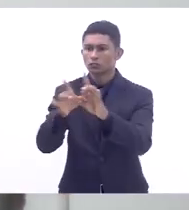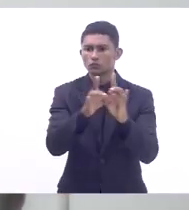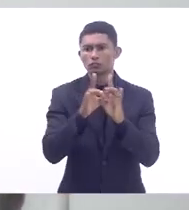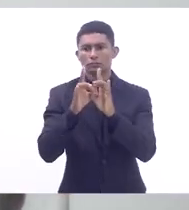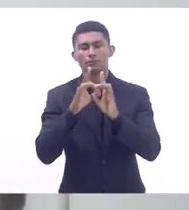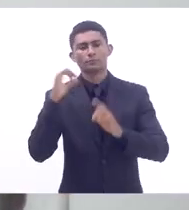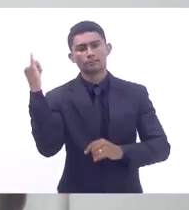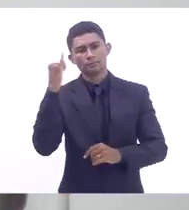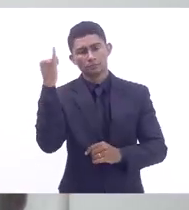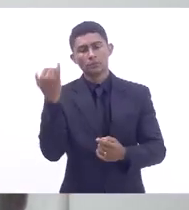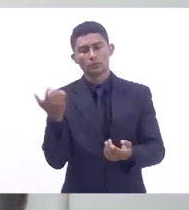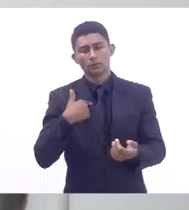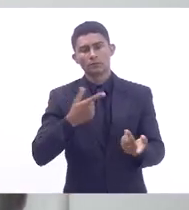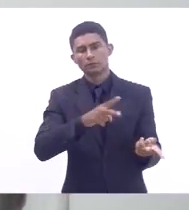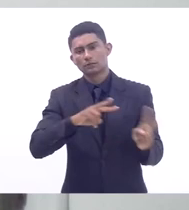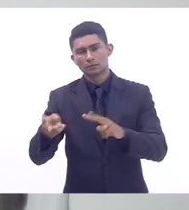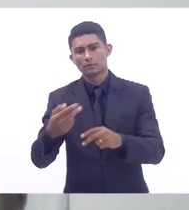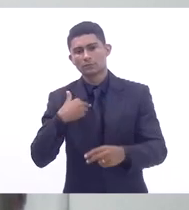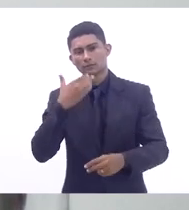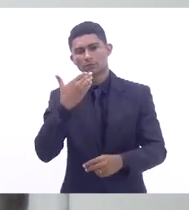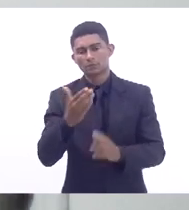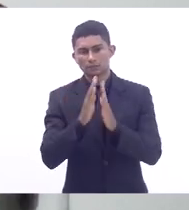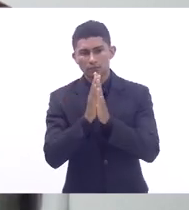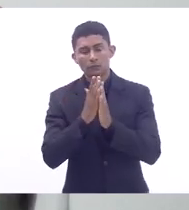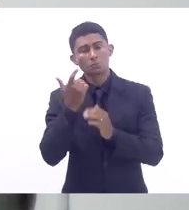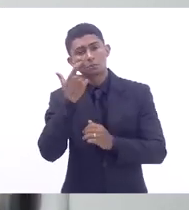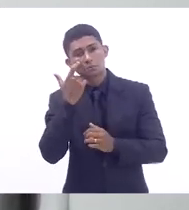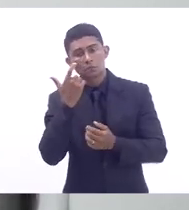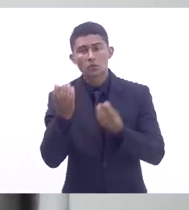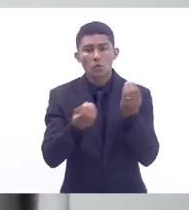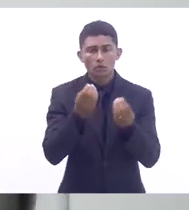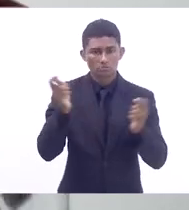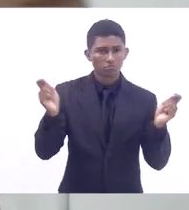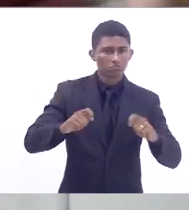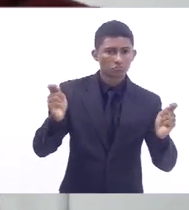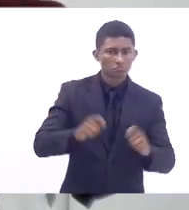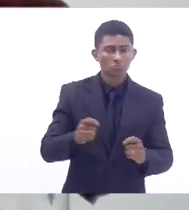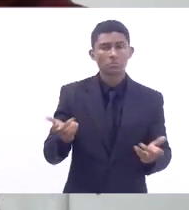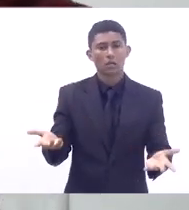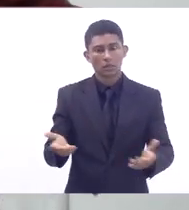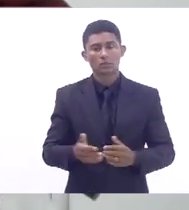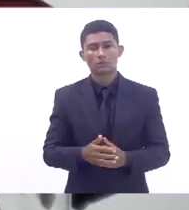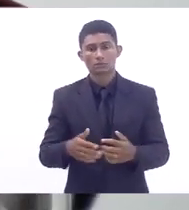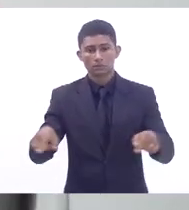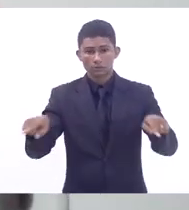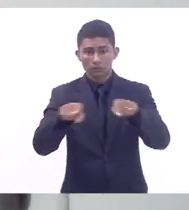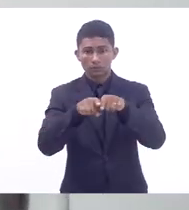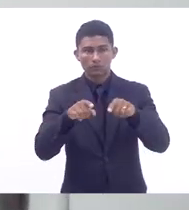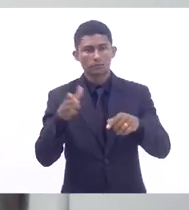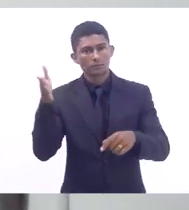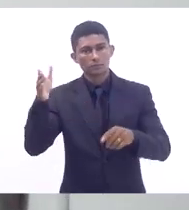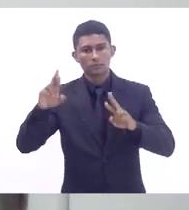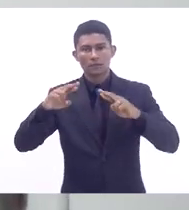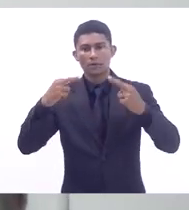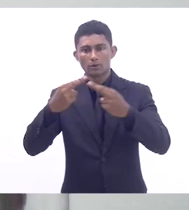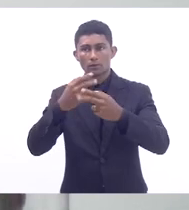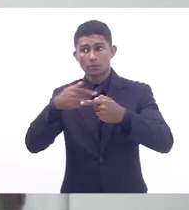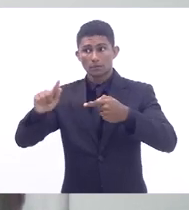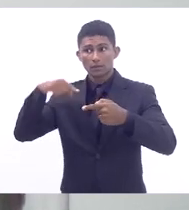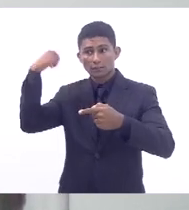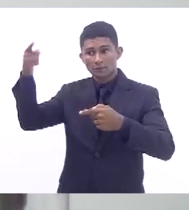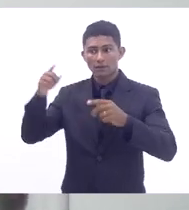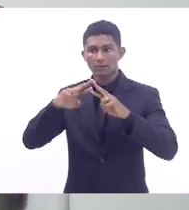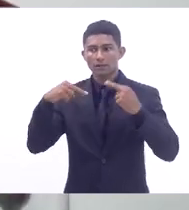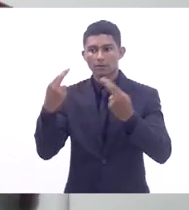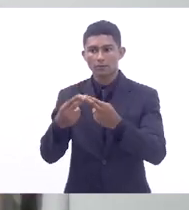importante não volta a encaminhar nesse sentido né para ver qual a viabilidade disso talvez até após a reunião lá na semana que vem